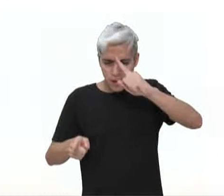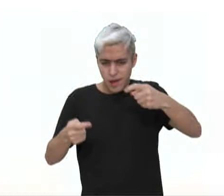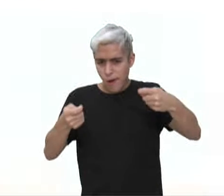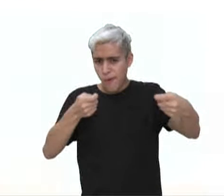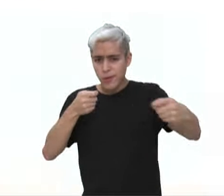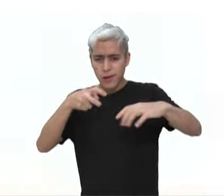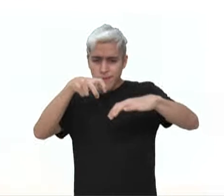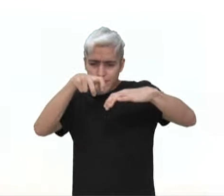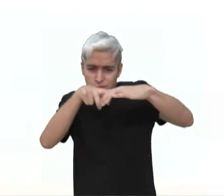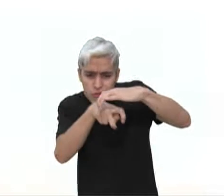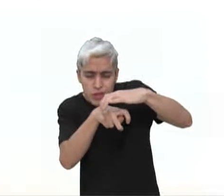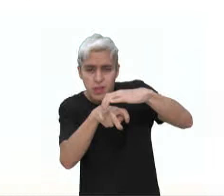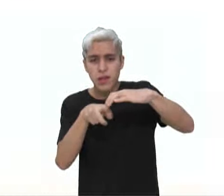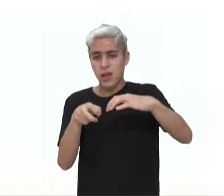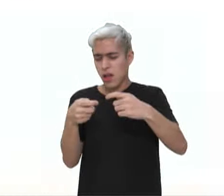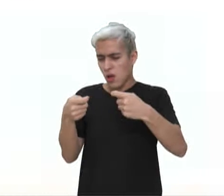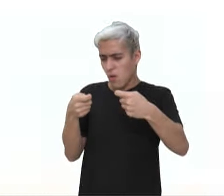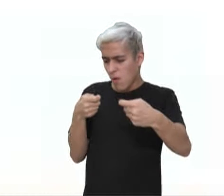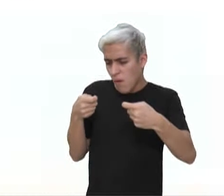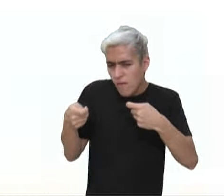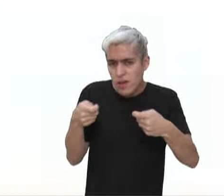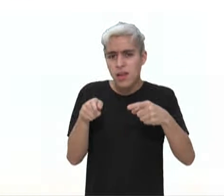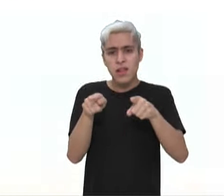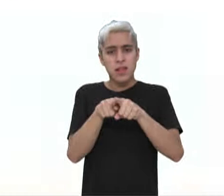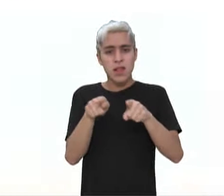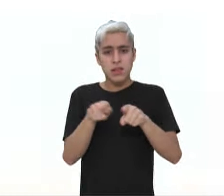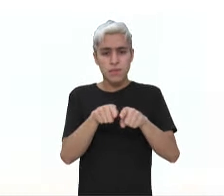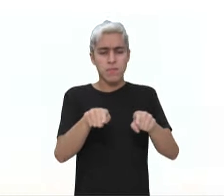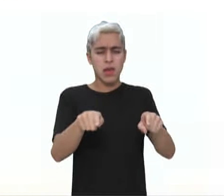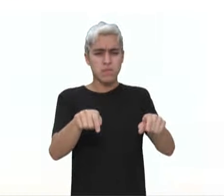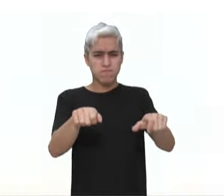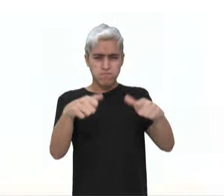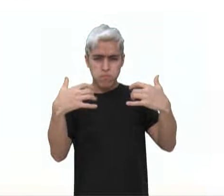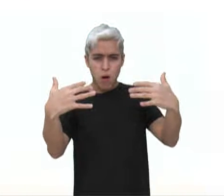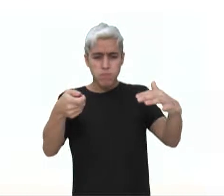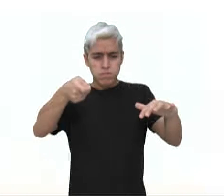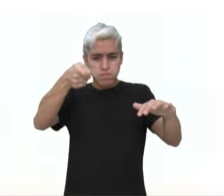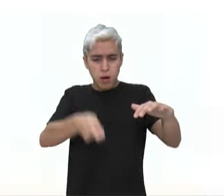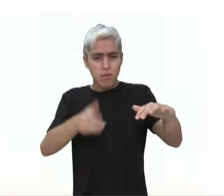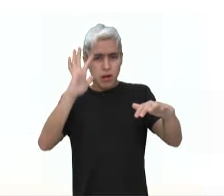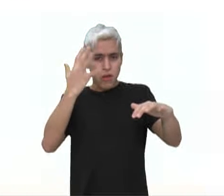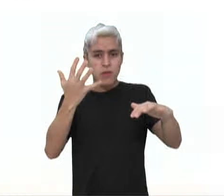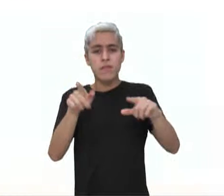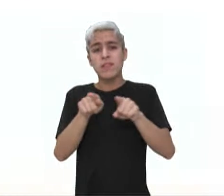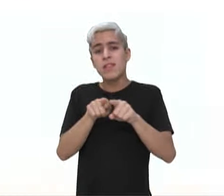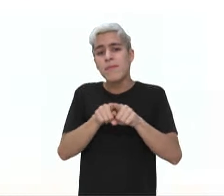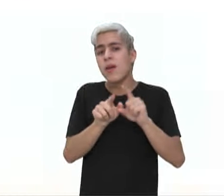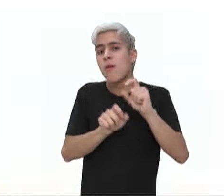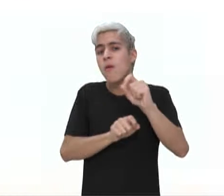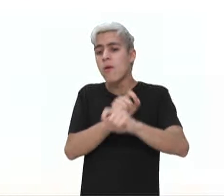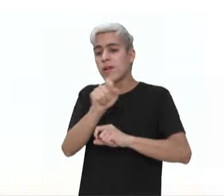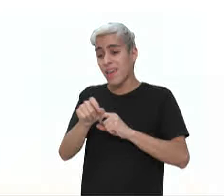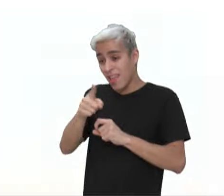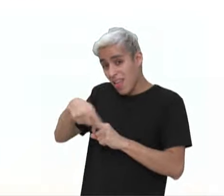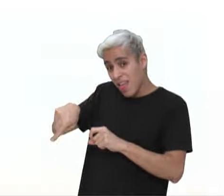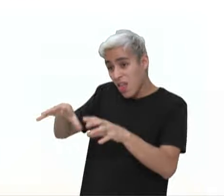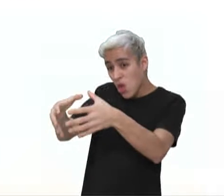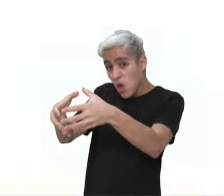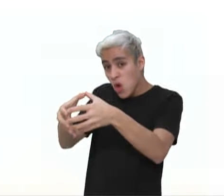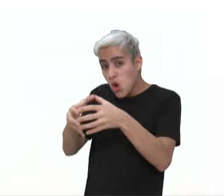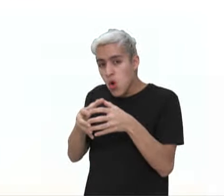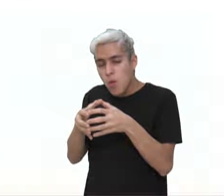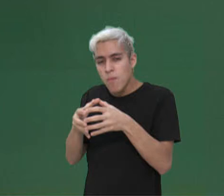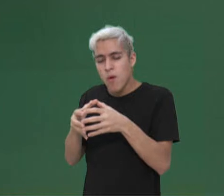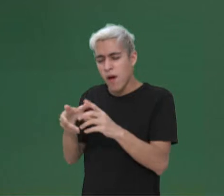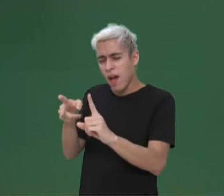as minas, exercer o governo, presidir o tribunal judiciário das audiências e zelar pela cristianização dos